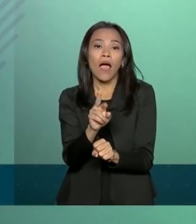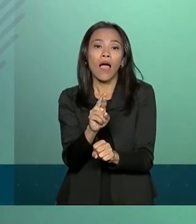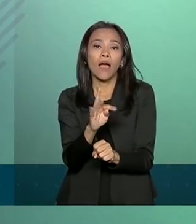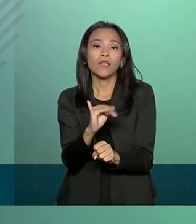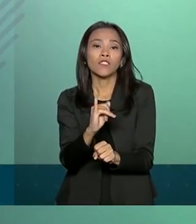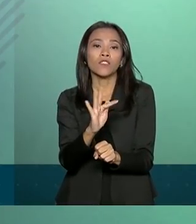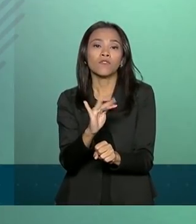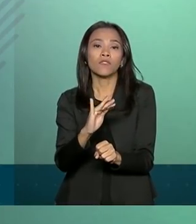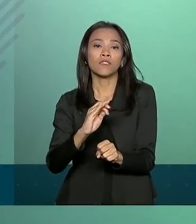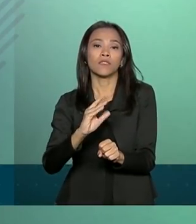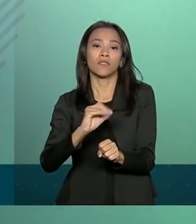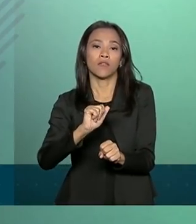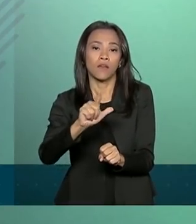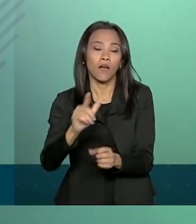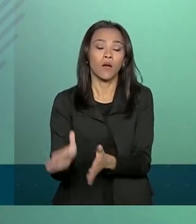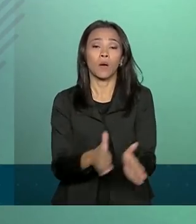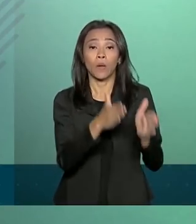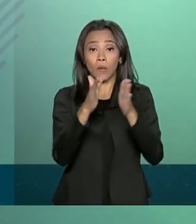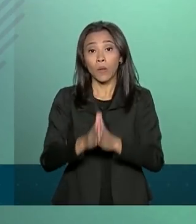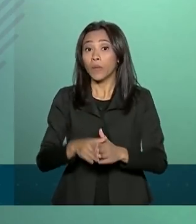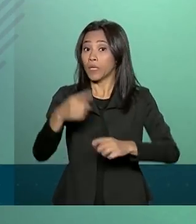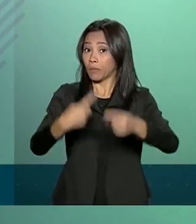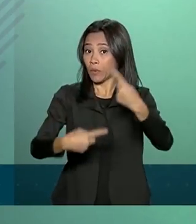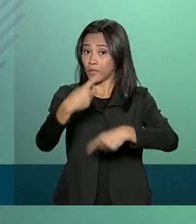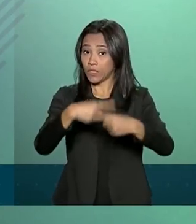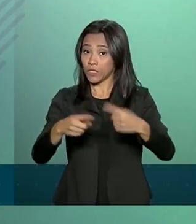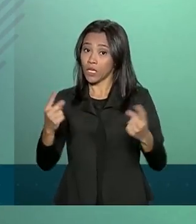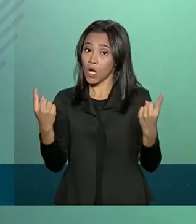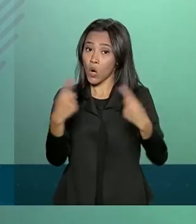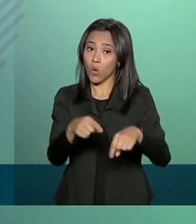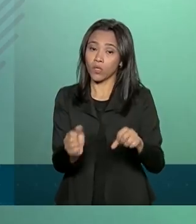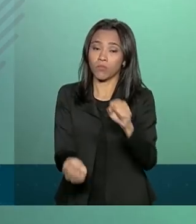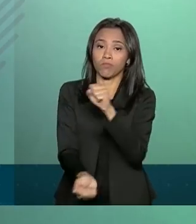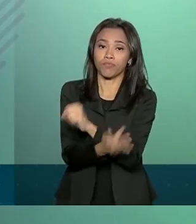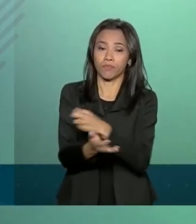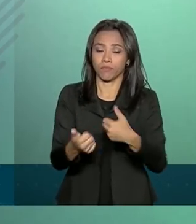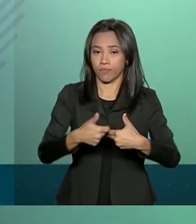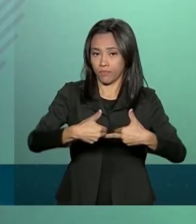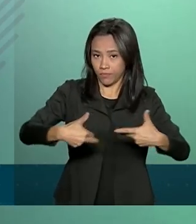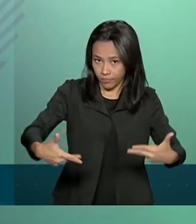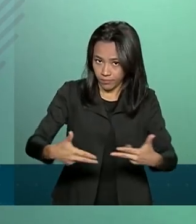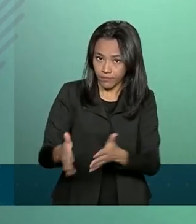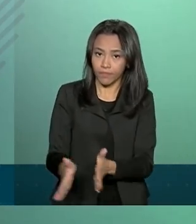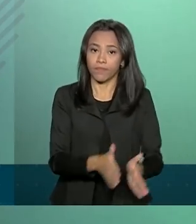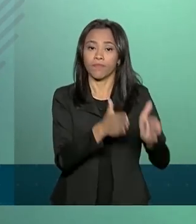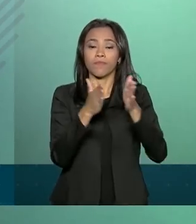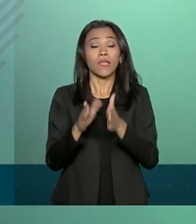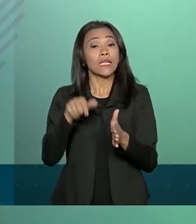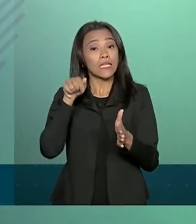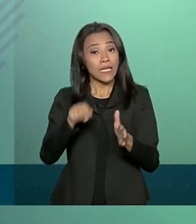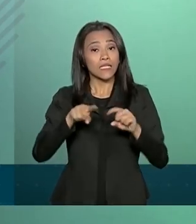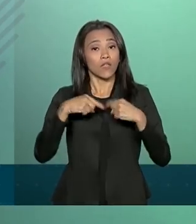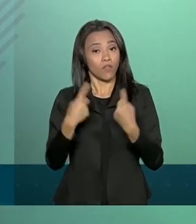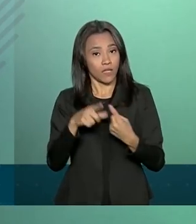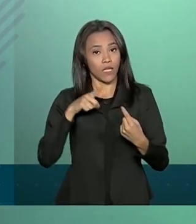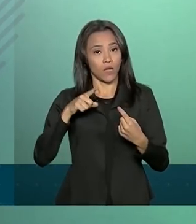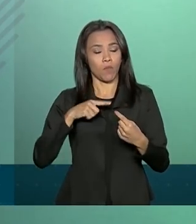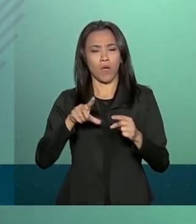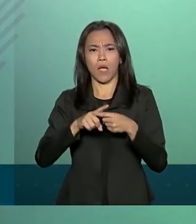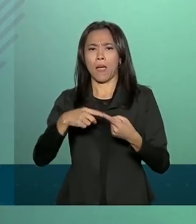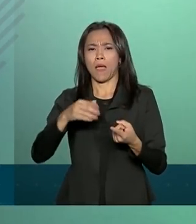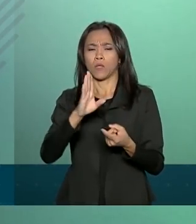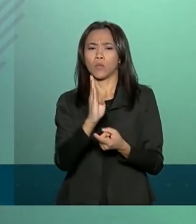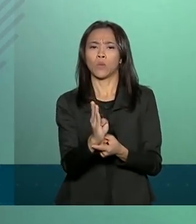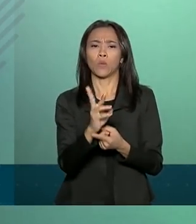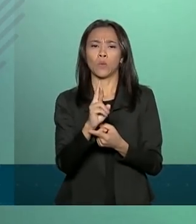corrupção durante a viagem será realizada uma reunião dos brics brasil rússia